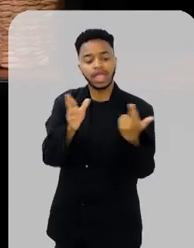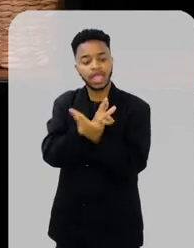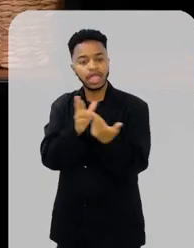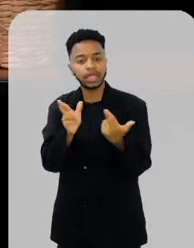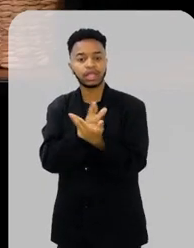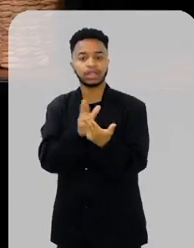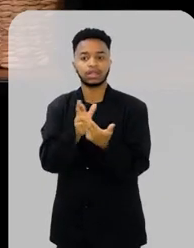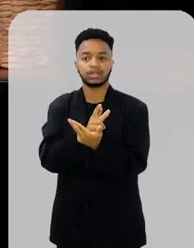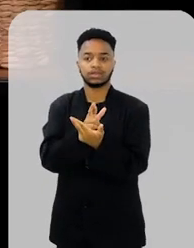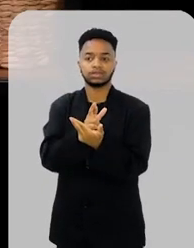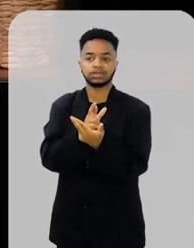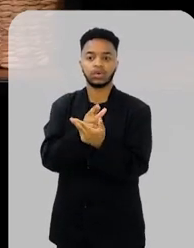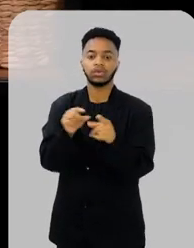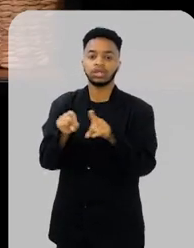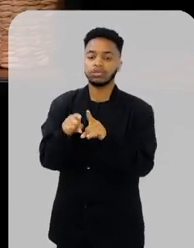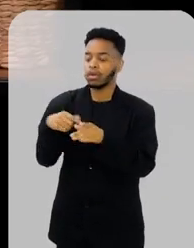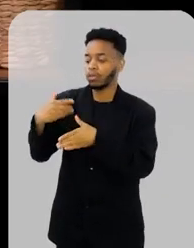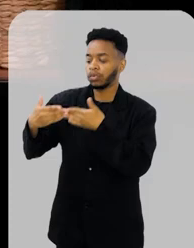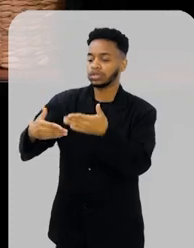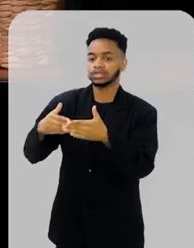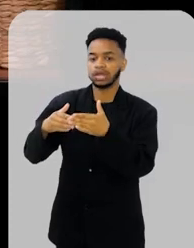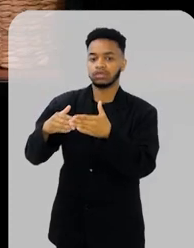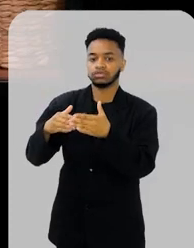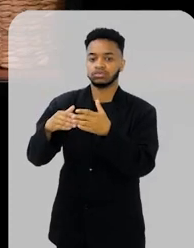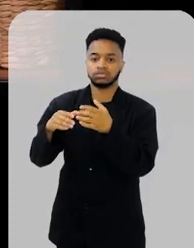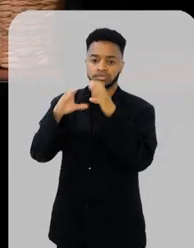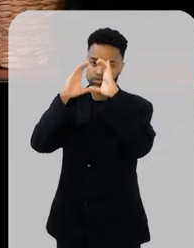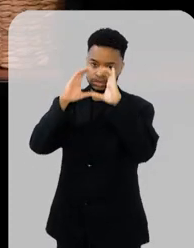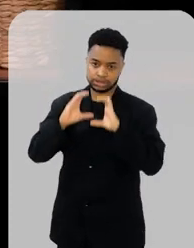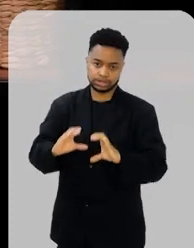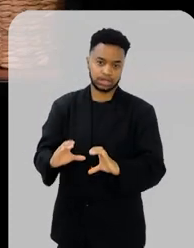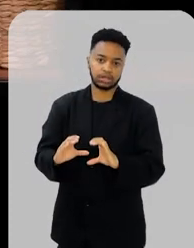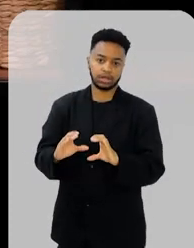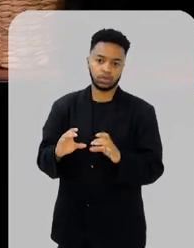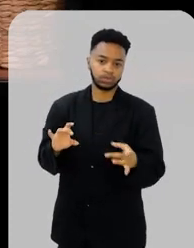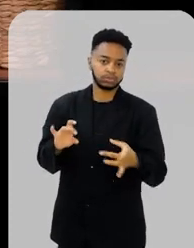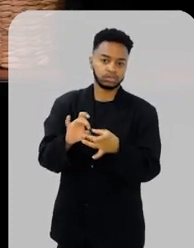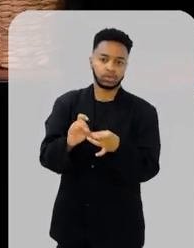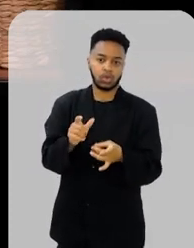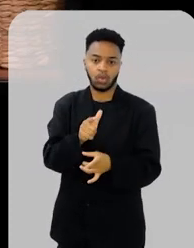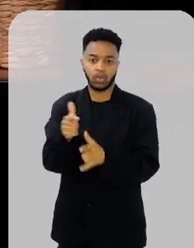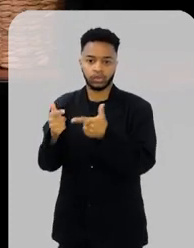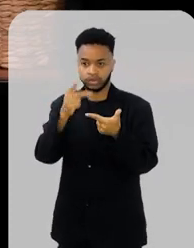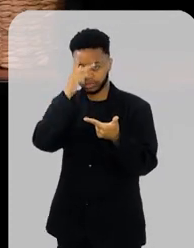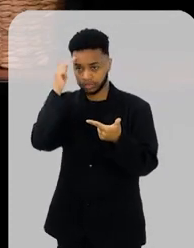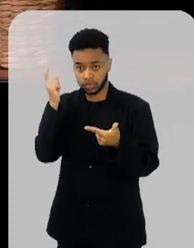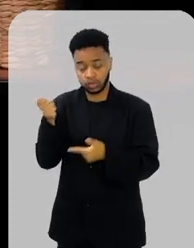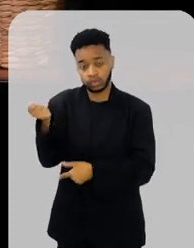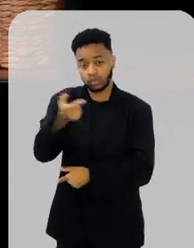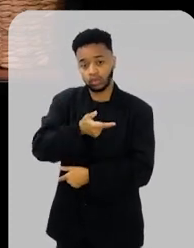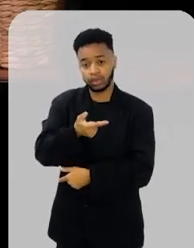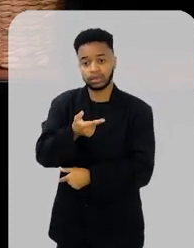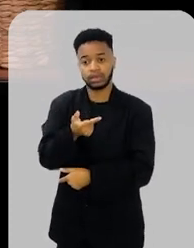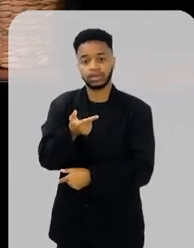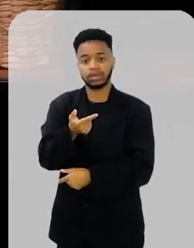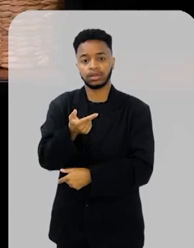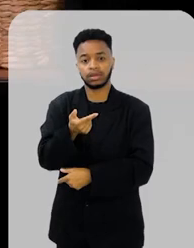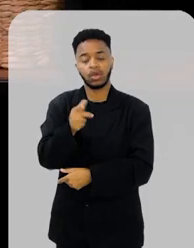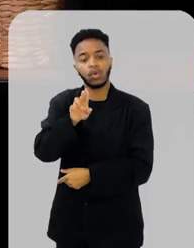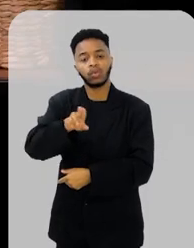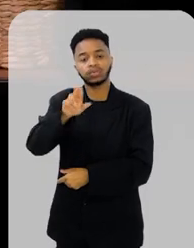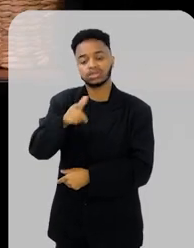essas relações mais, de um processo mais civilizatório com o outro, né, do que